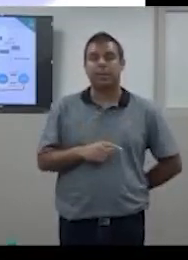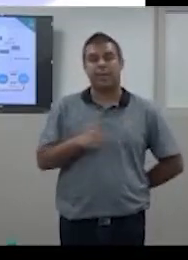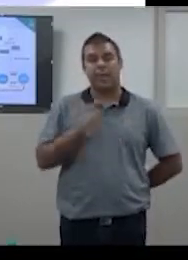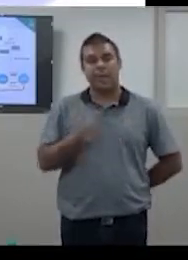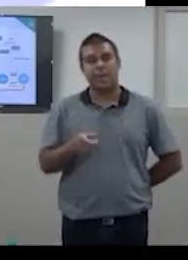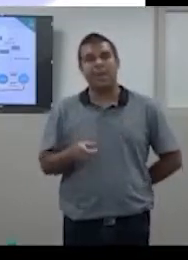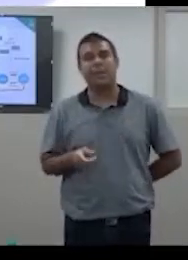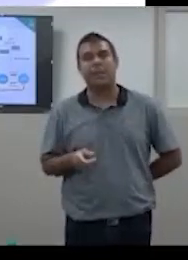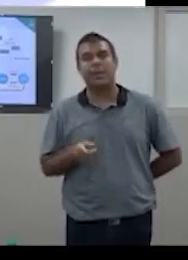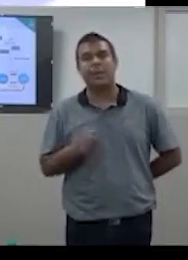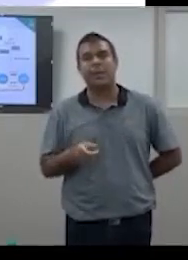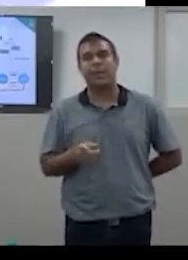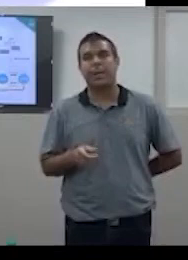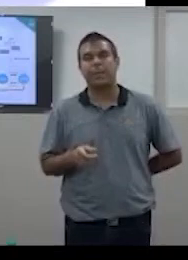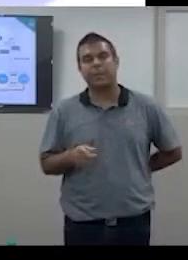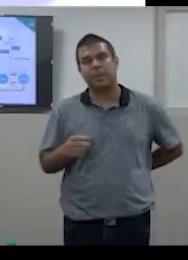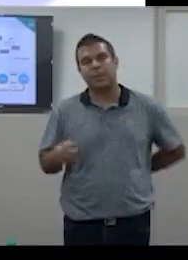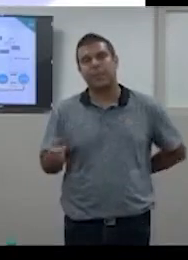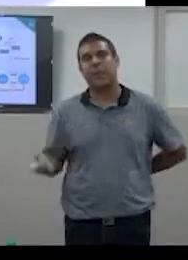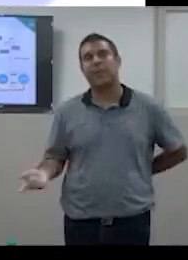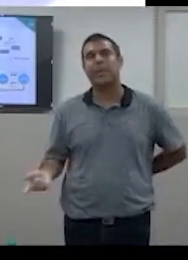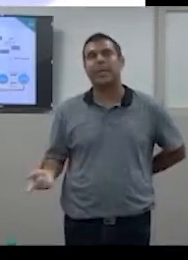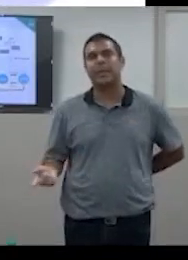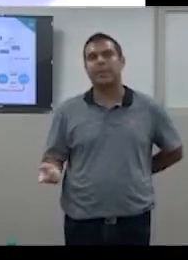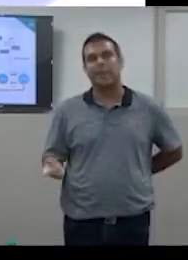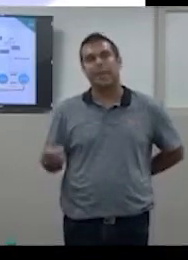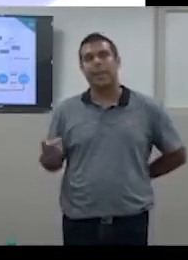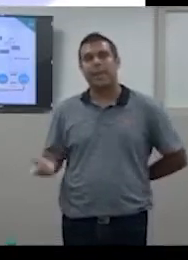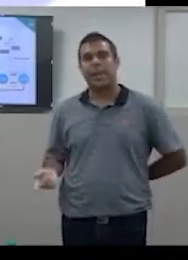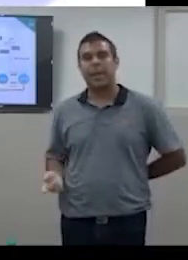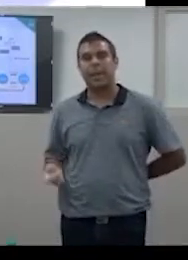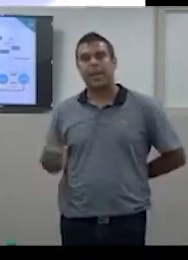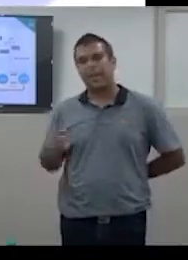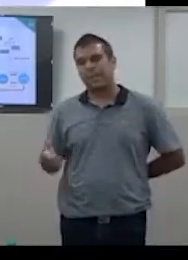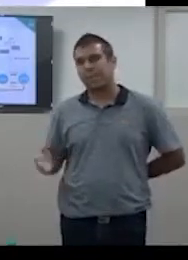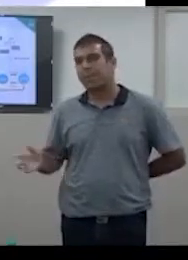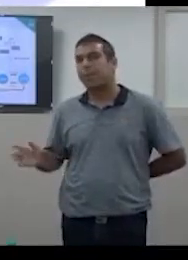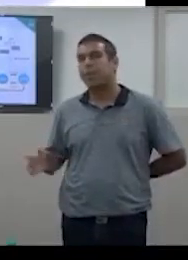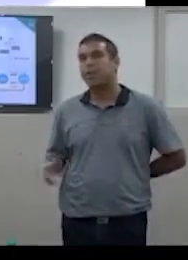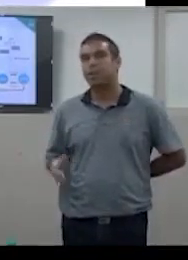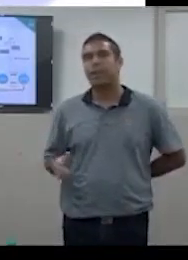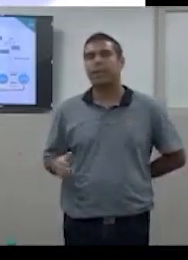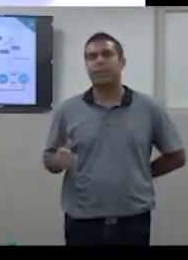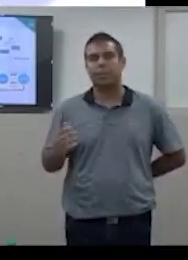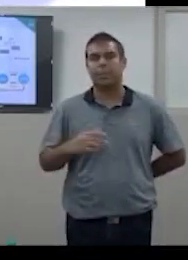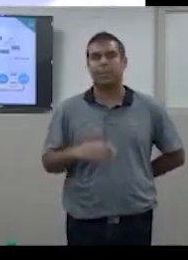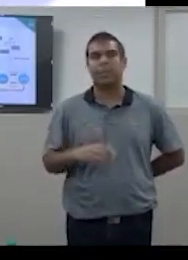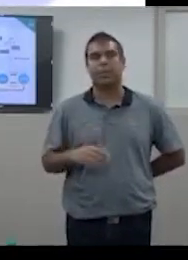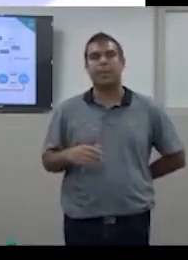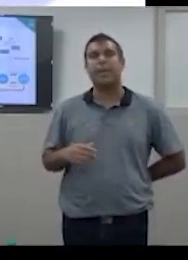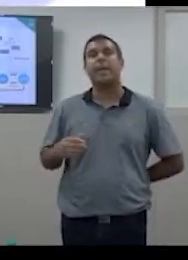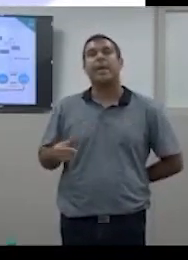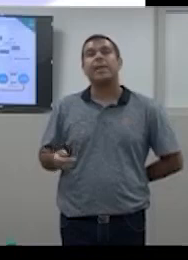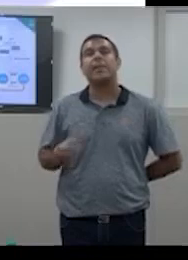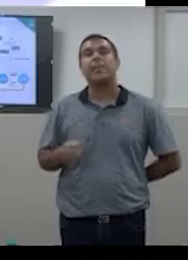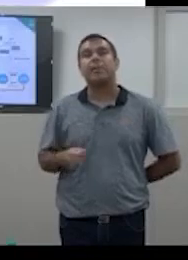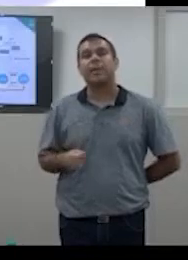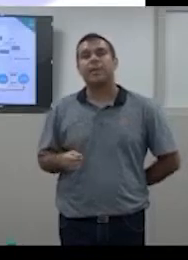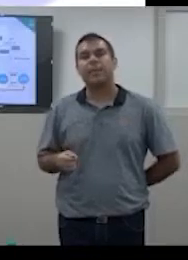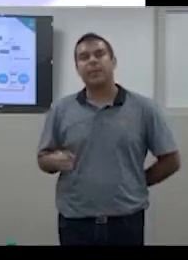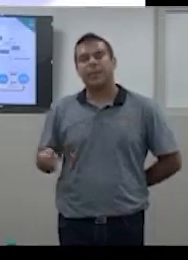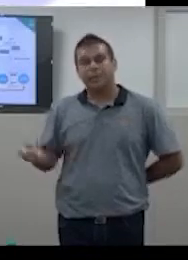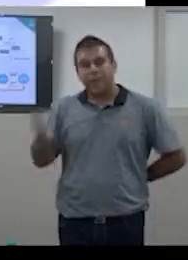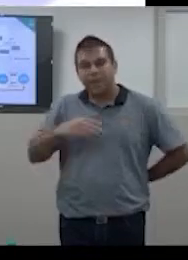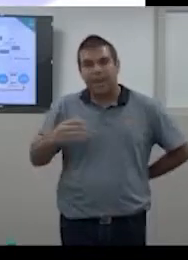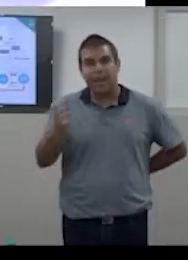eram crianças. A mãe de vocês deve ter falado para vocês, quando você estava brincando assim, já um pouquinho tarde, no comecinho da noite,